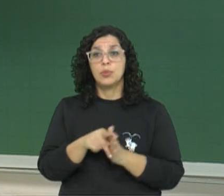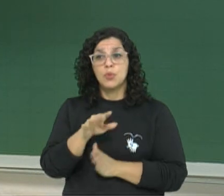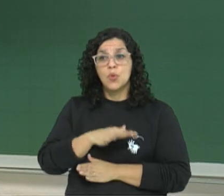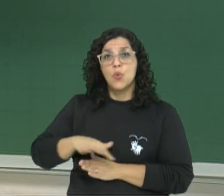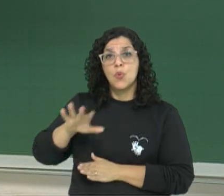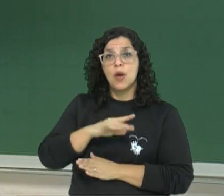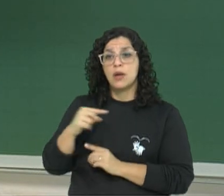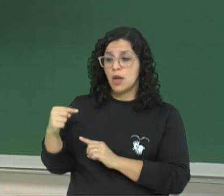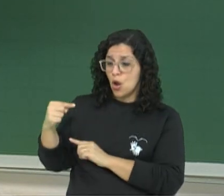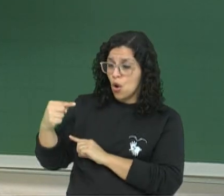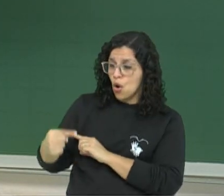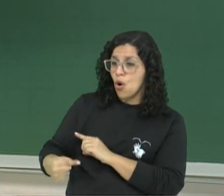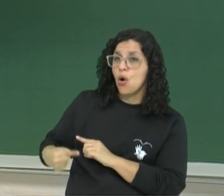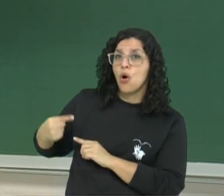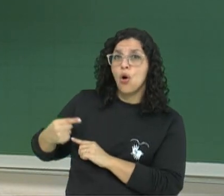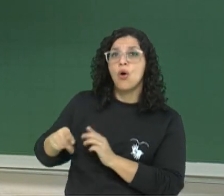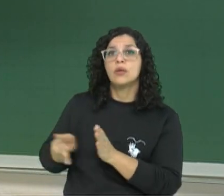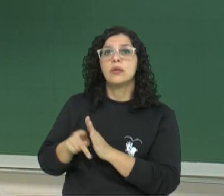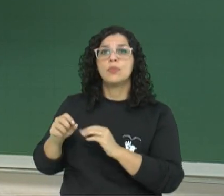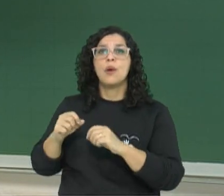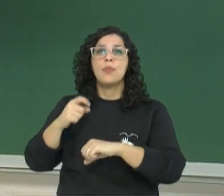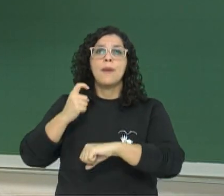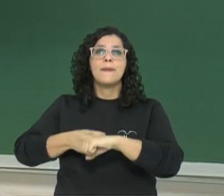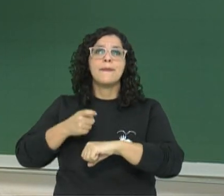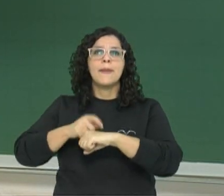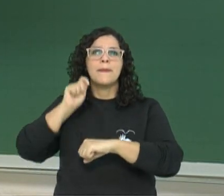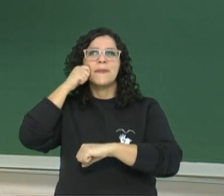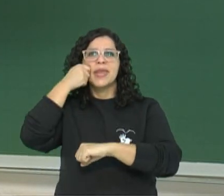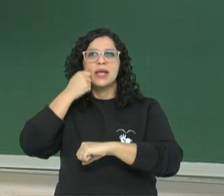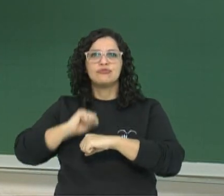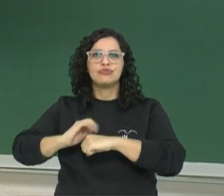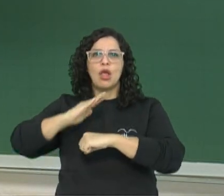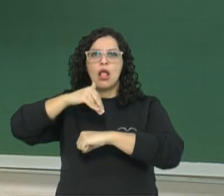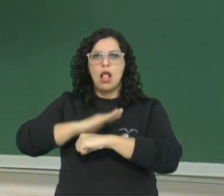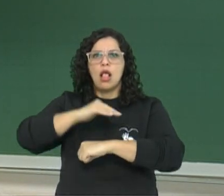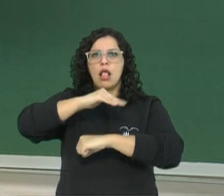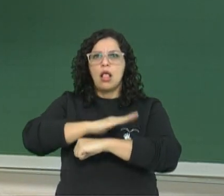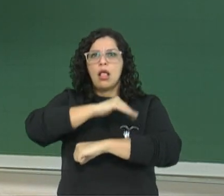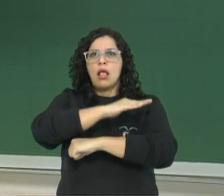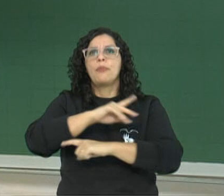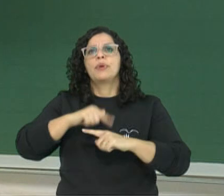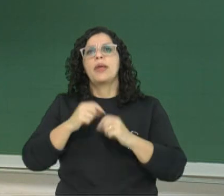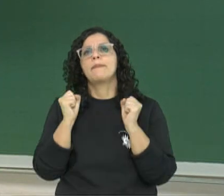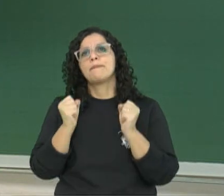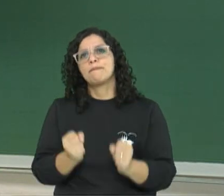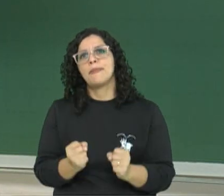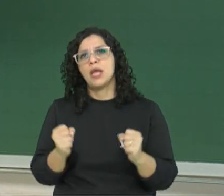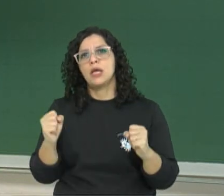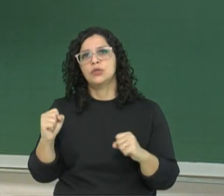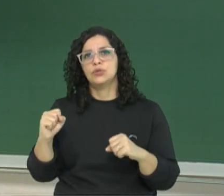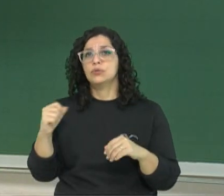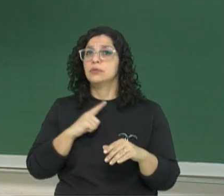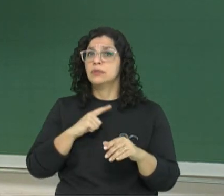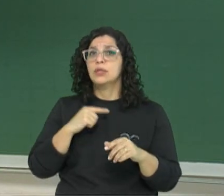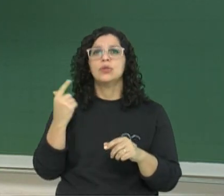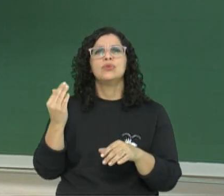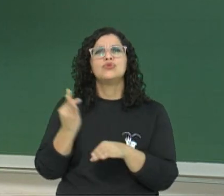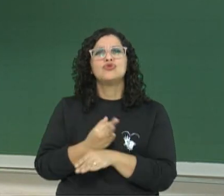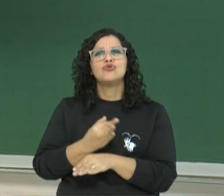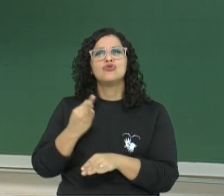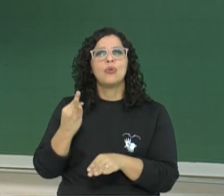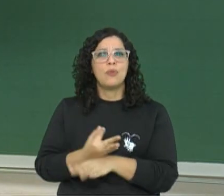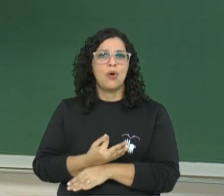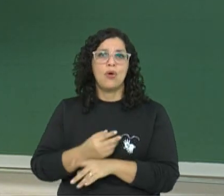banda de rodagem é a questão do asfalto, né? O asfalto ele acaba sendo danificado por isso, porque justamente o asfalto ele não